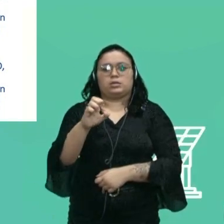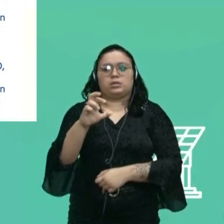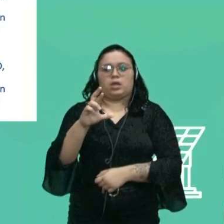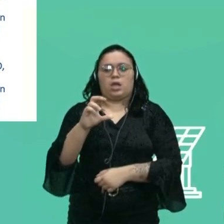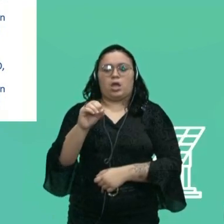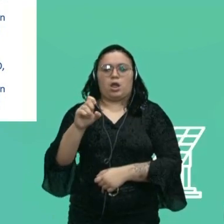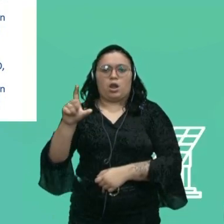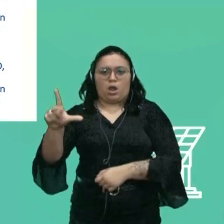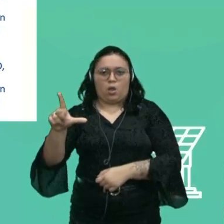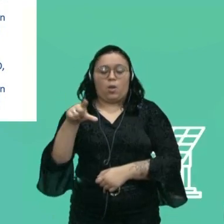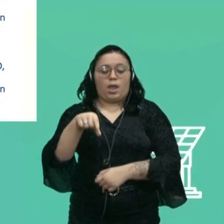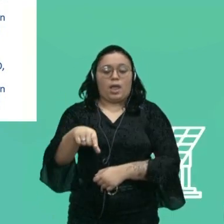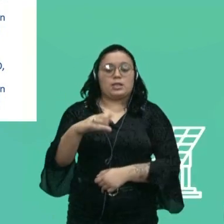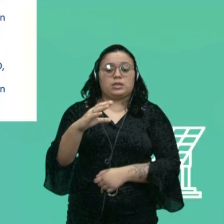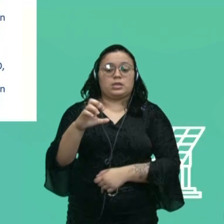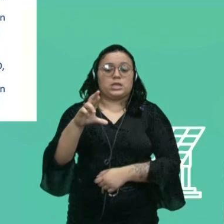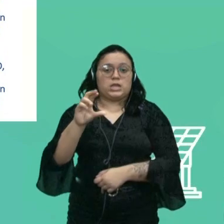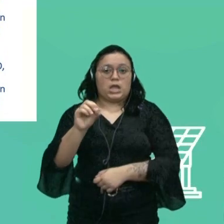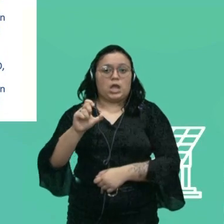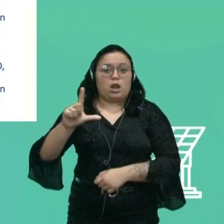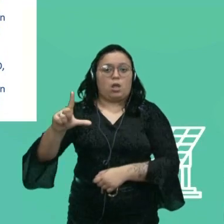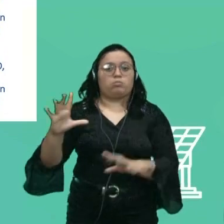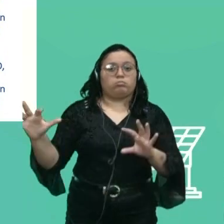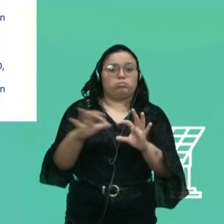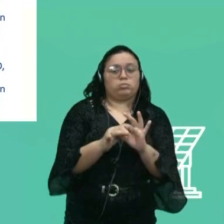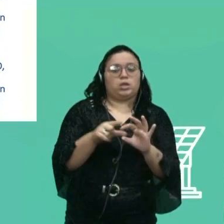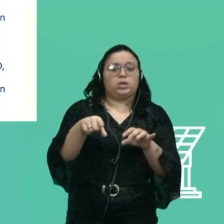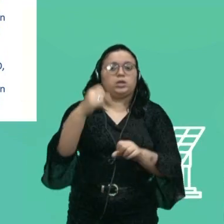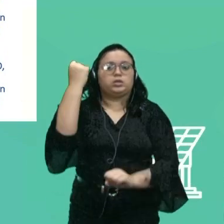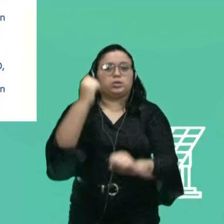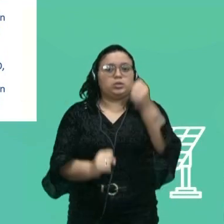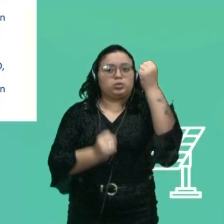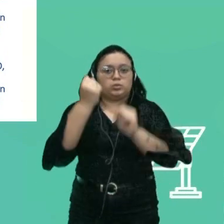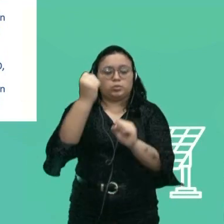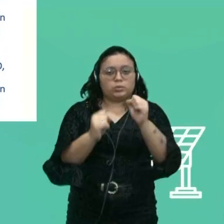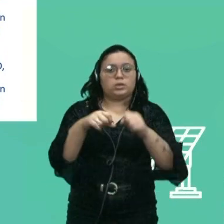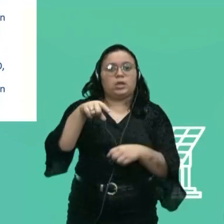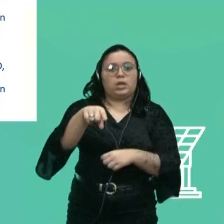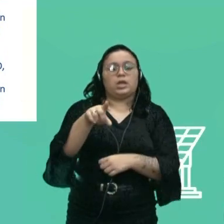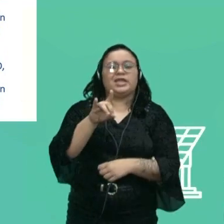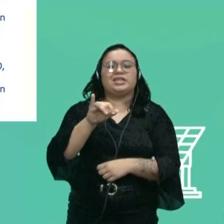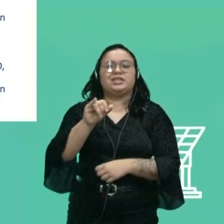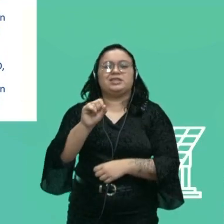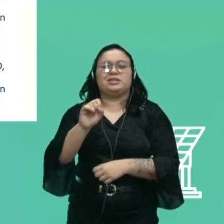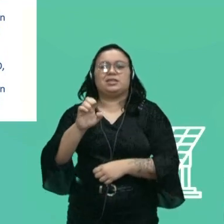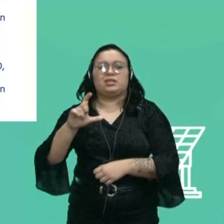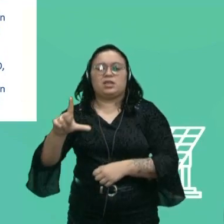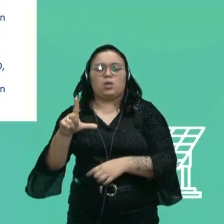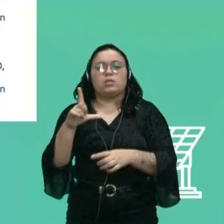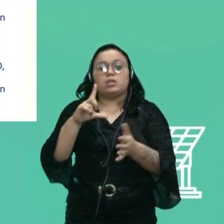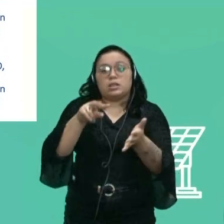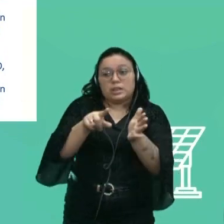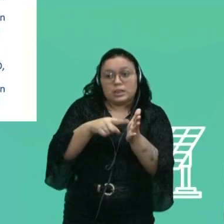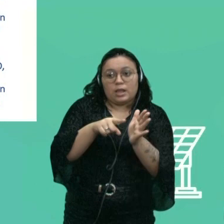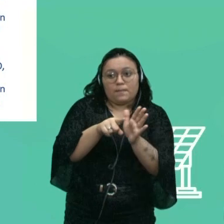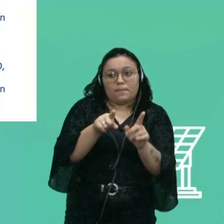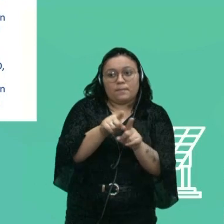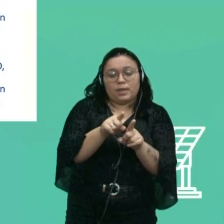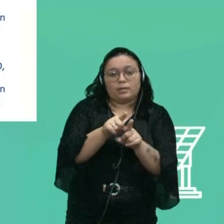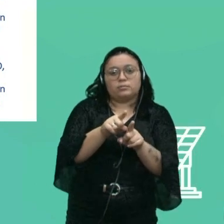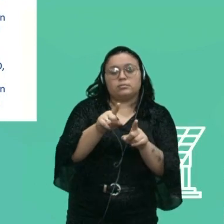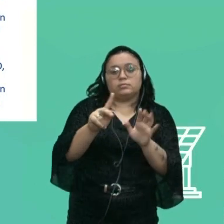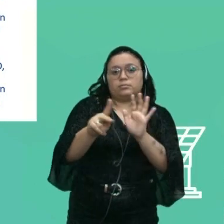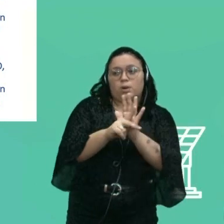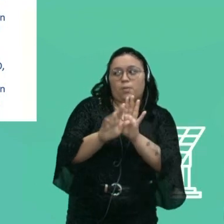o glicerol de processo associado à indústria do biodiesel, que é um importante passivo ambiental.